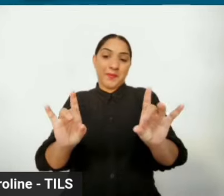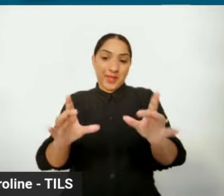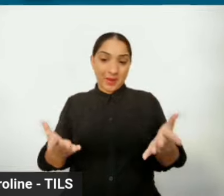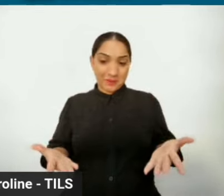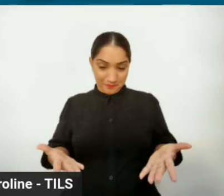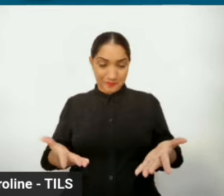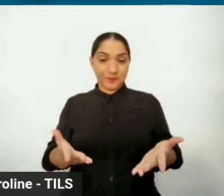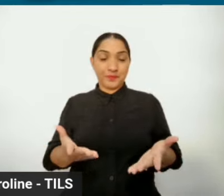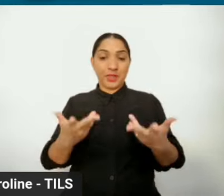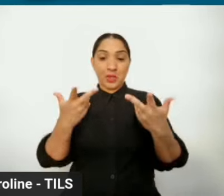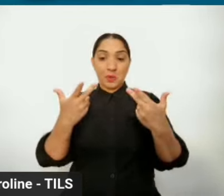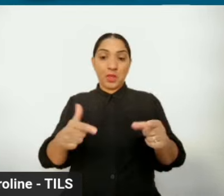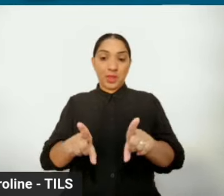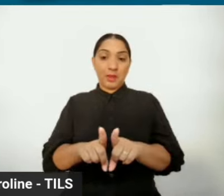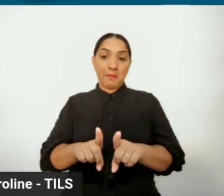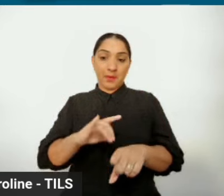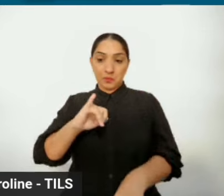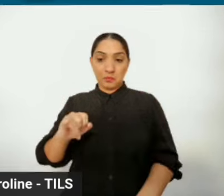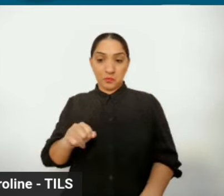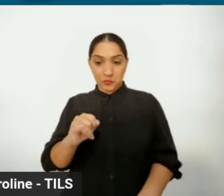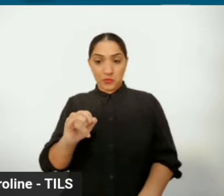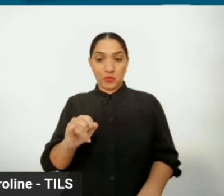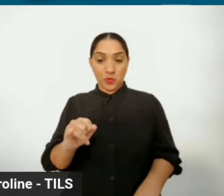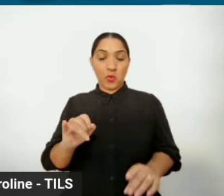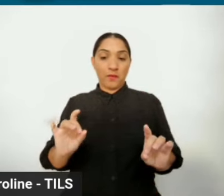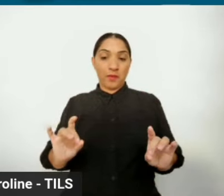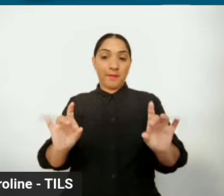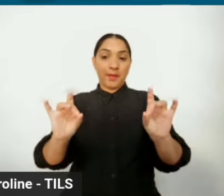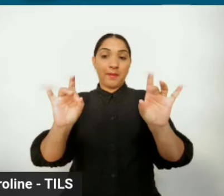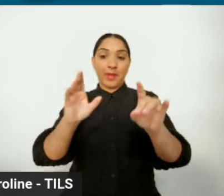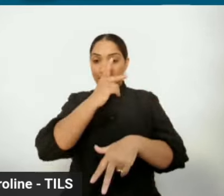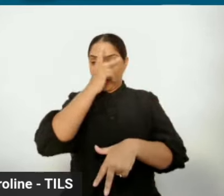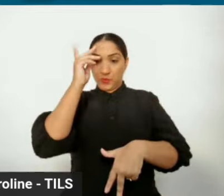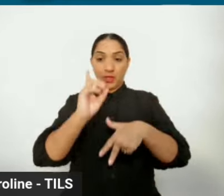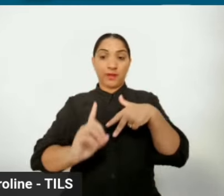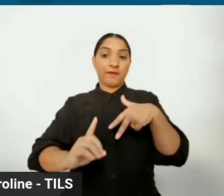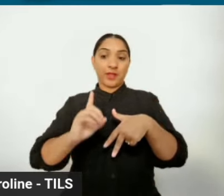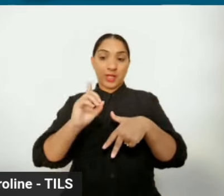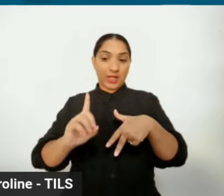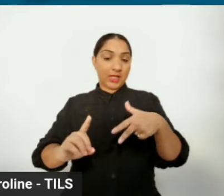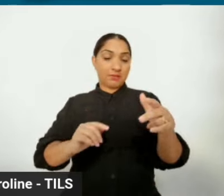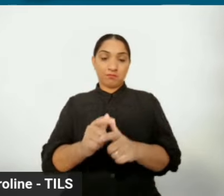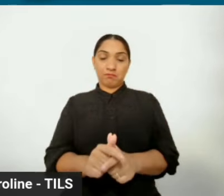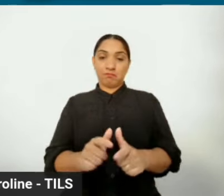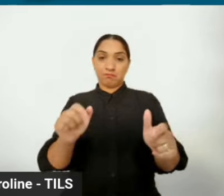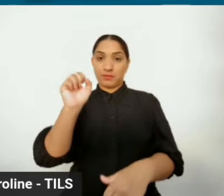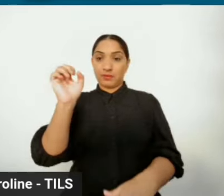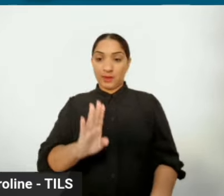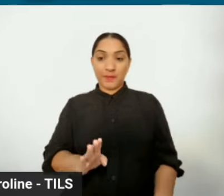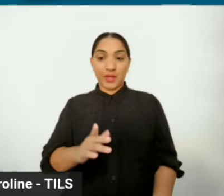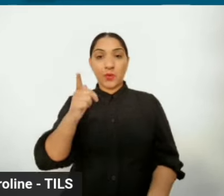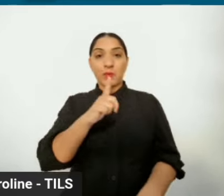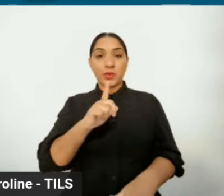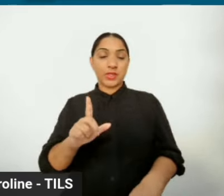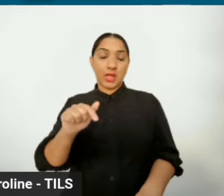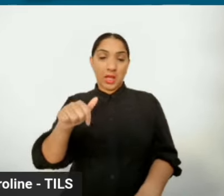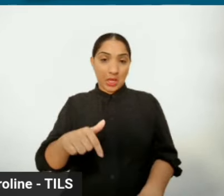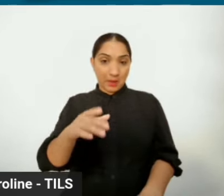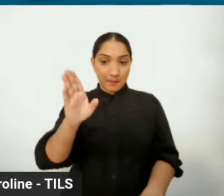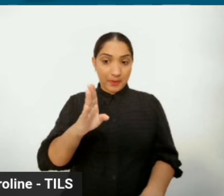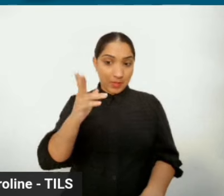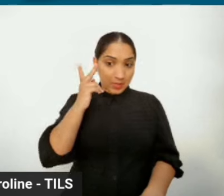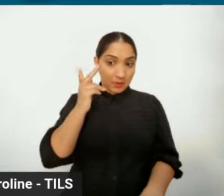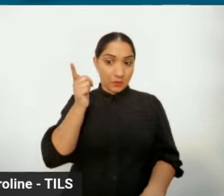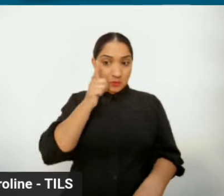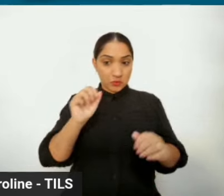que, assim como julho foi muito especial para as pessoas com deficiência em todo o Brasil, para o Diário PCD foi muito especial. E eu queria imensamente,